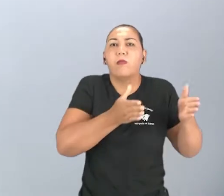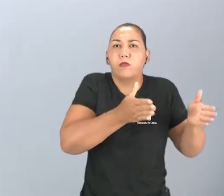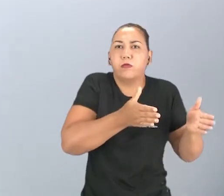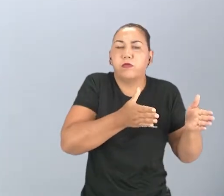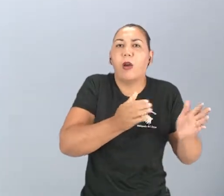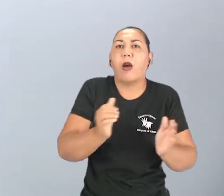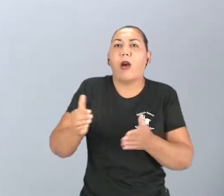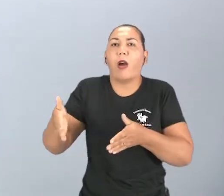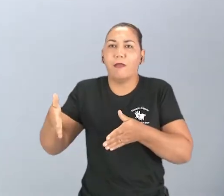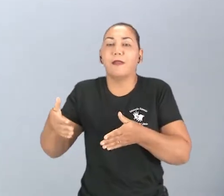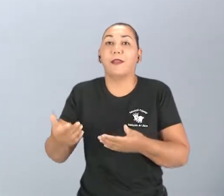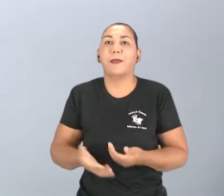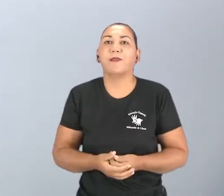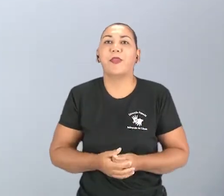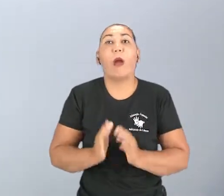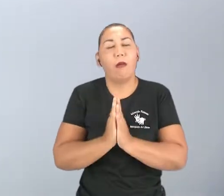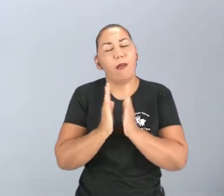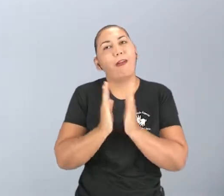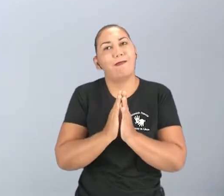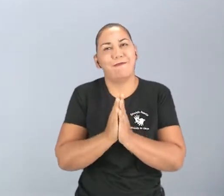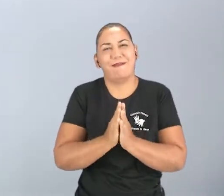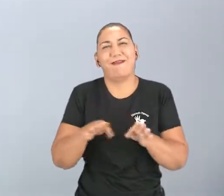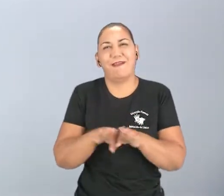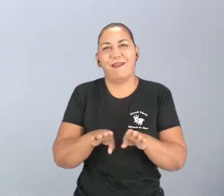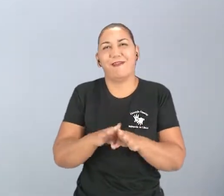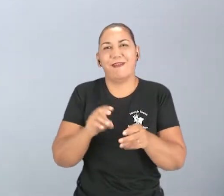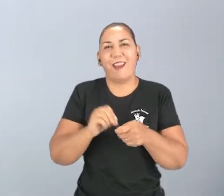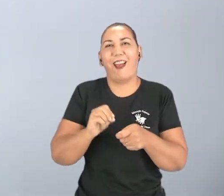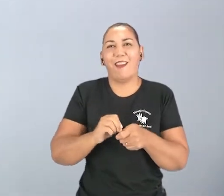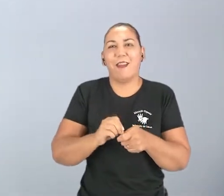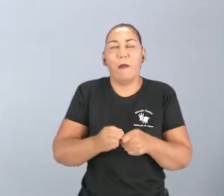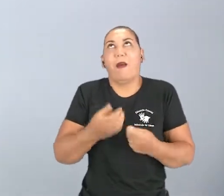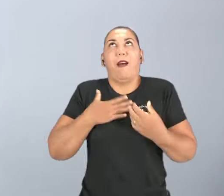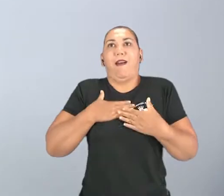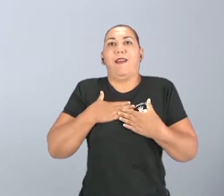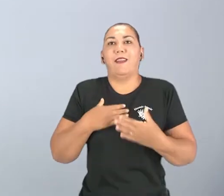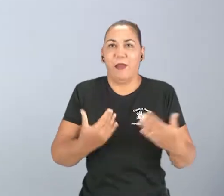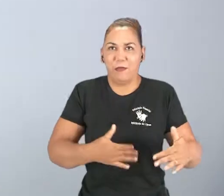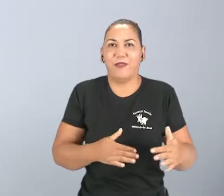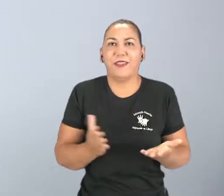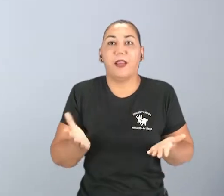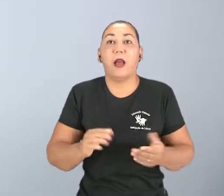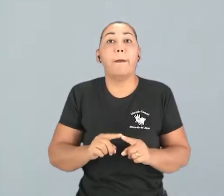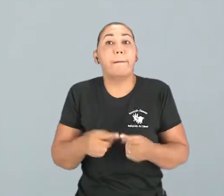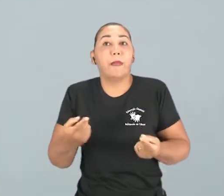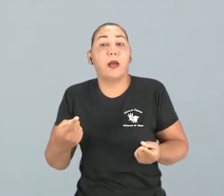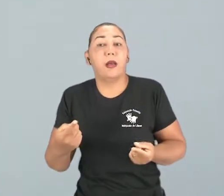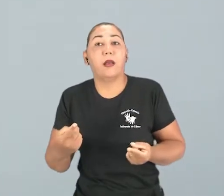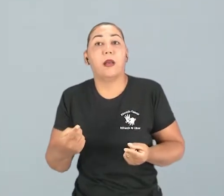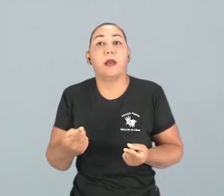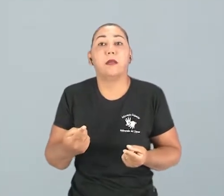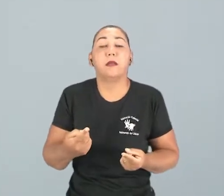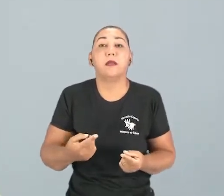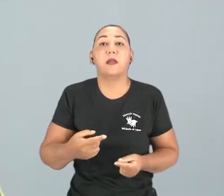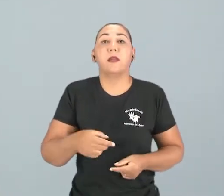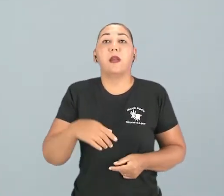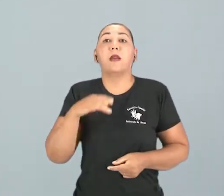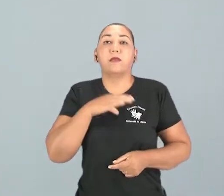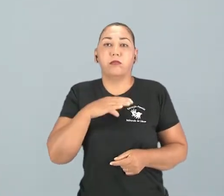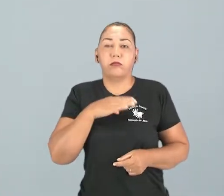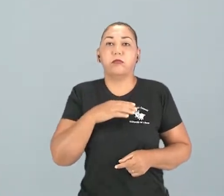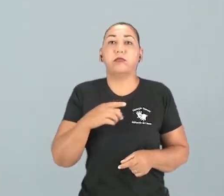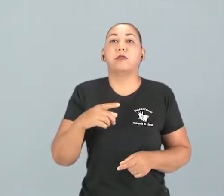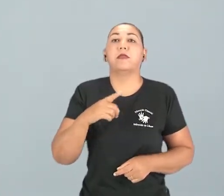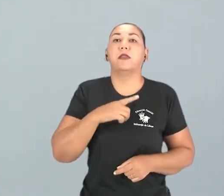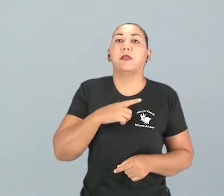faz também na época de prova, quando a gente está desesperado pela nota. Mas a língua portuguesa, além de ter esse tipo de oração, a gente também